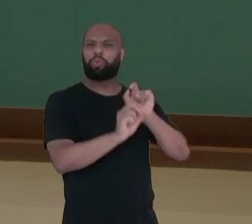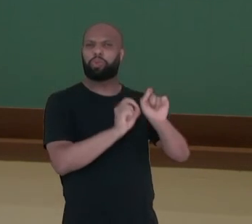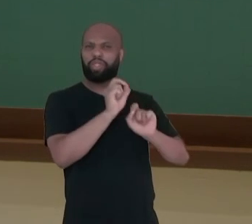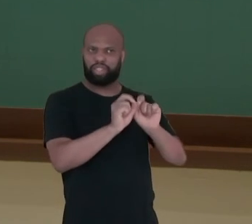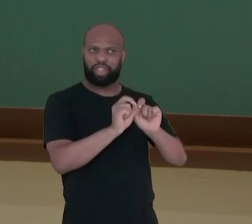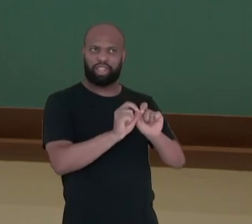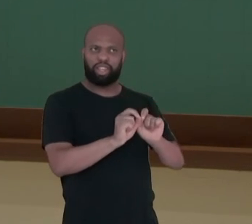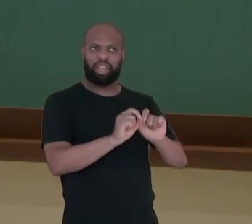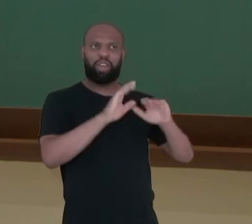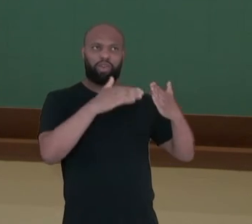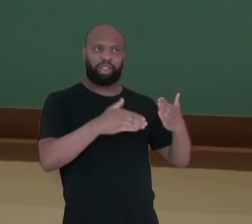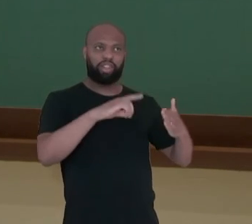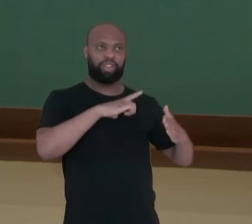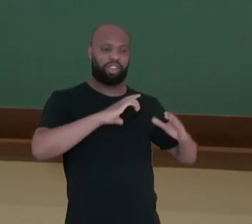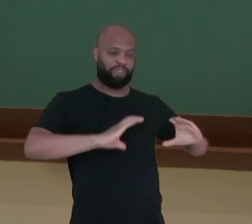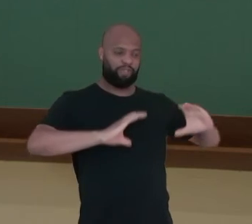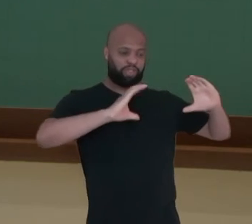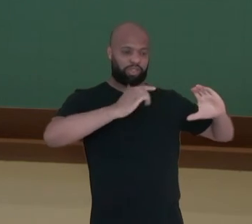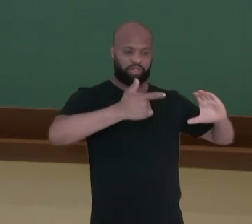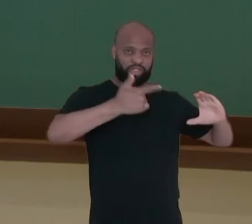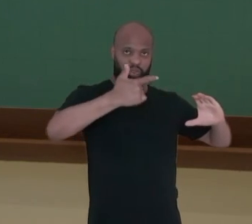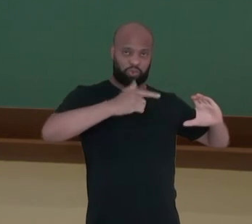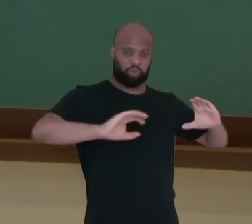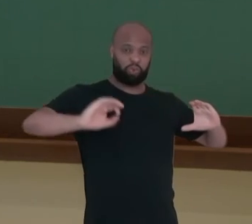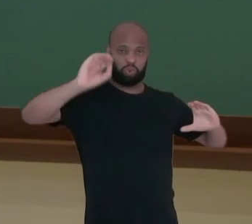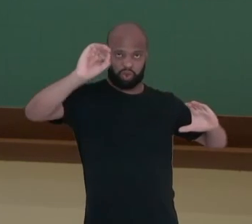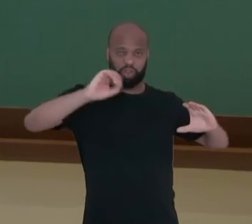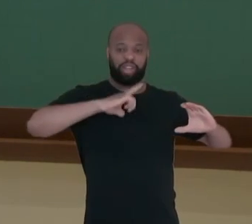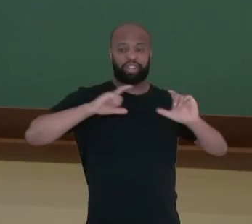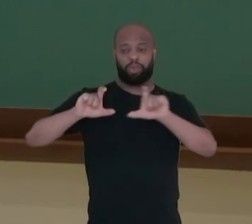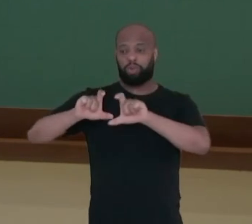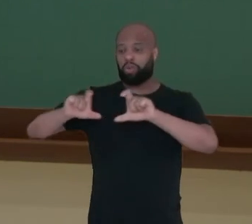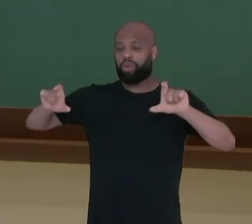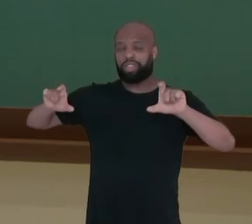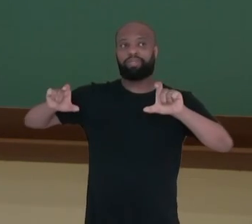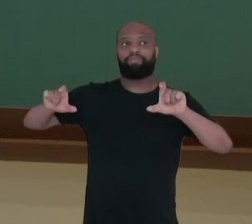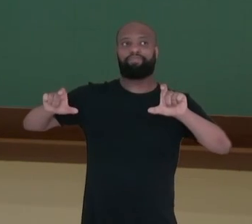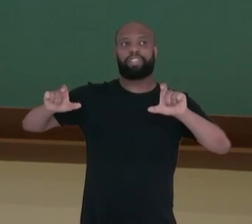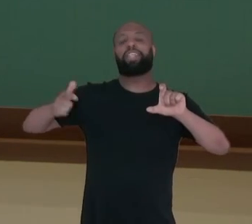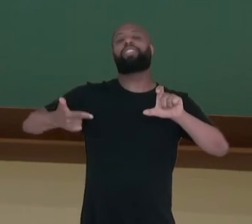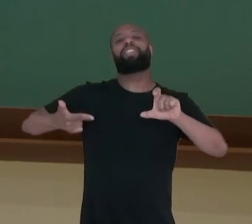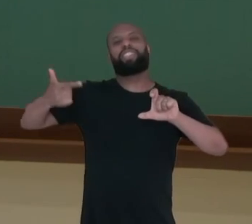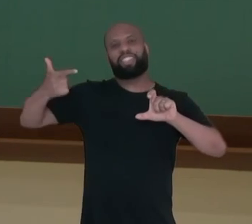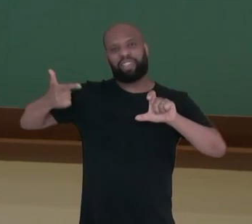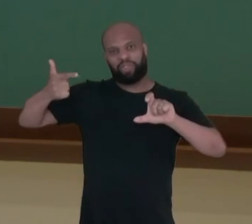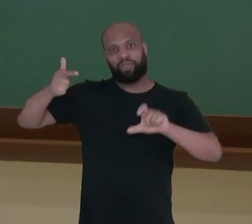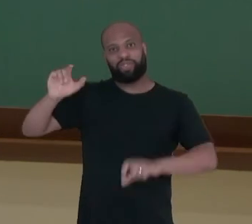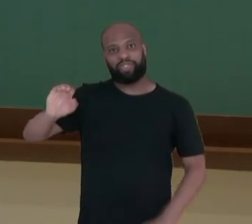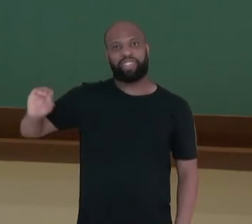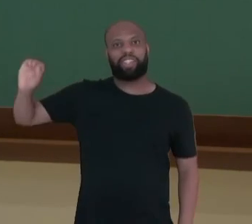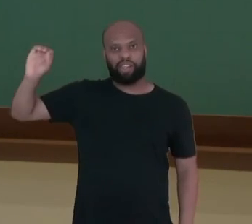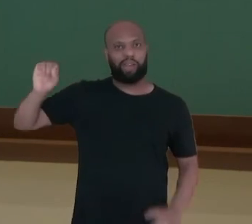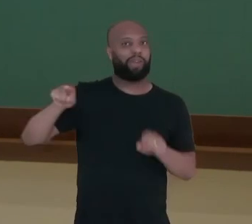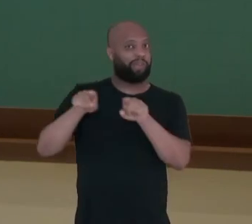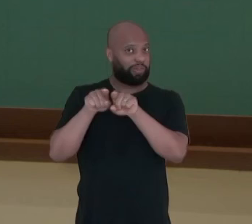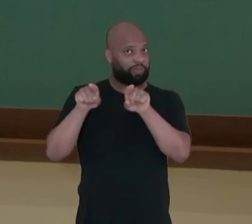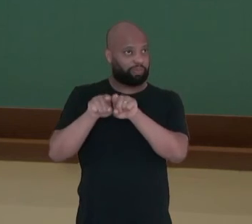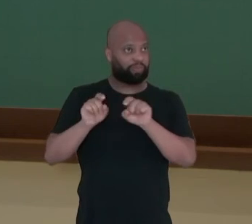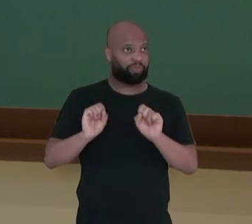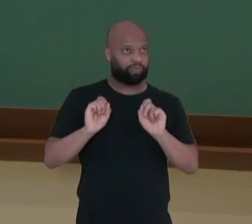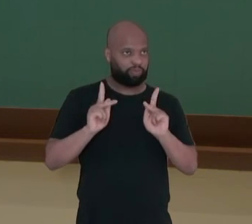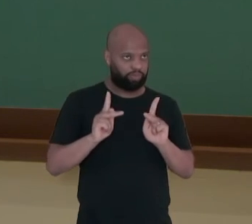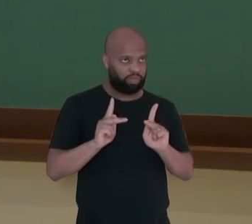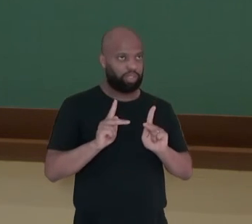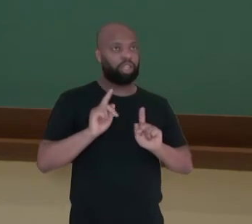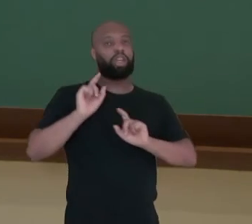Uma função quadrática. Eu tenho uma equação do segundo grau, ok?